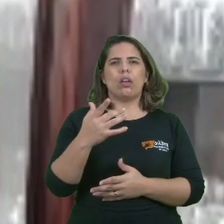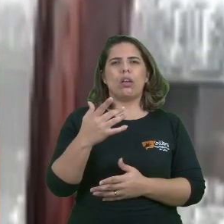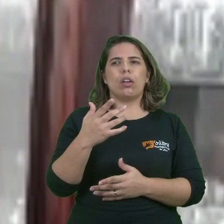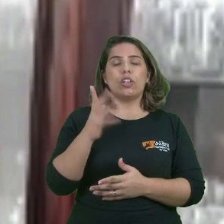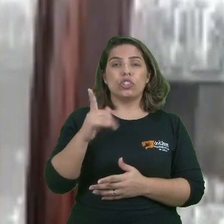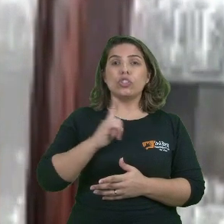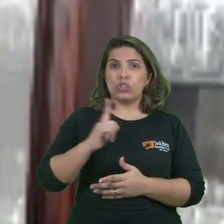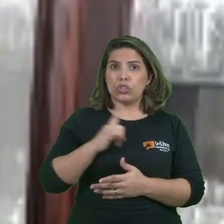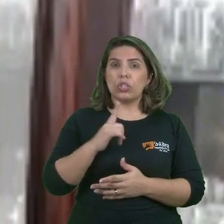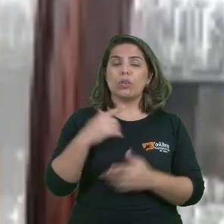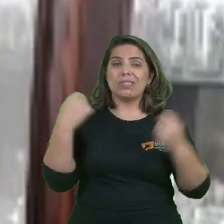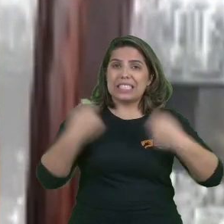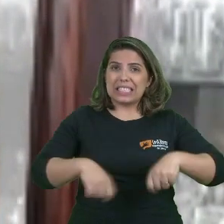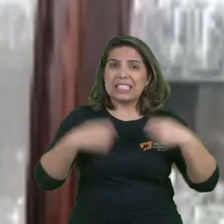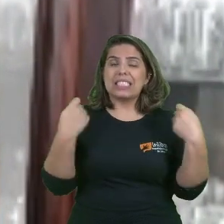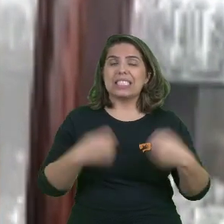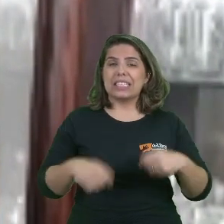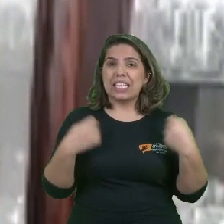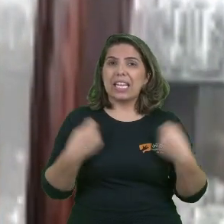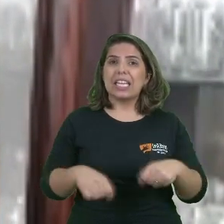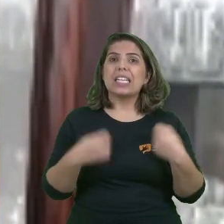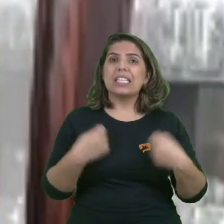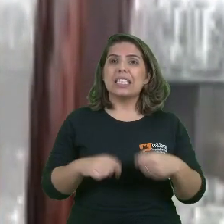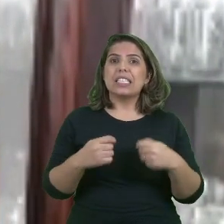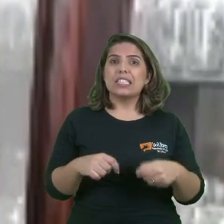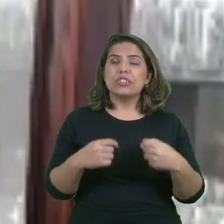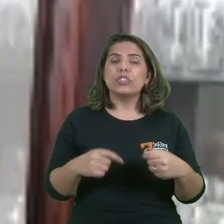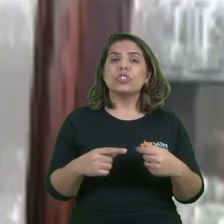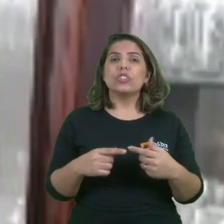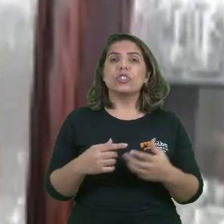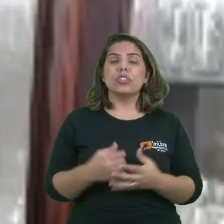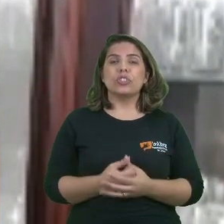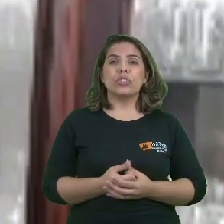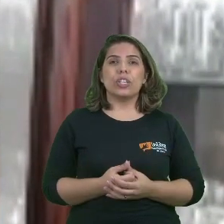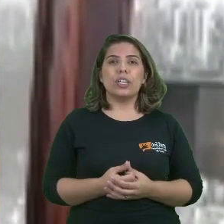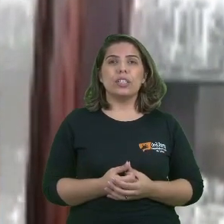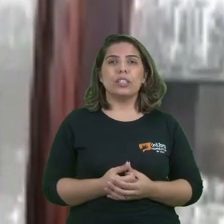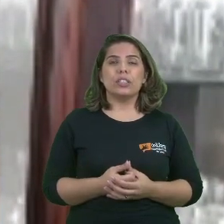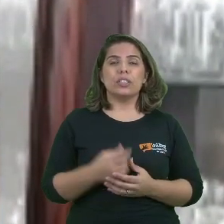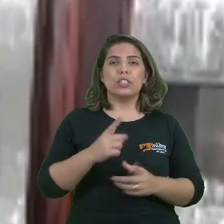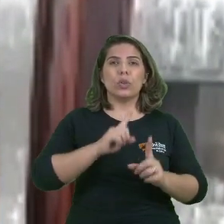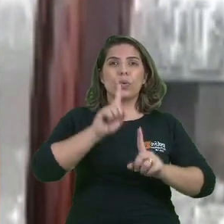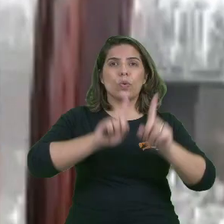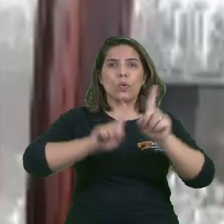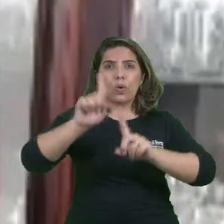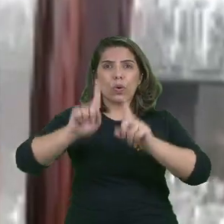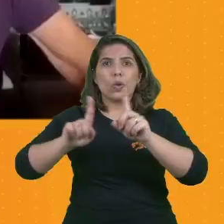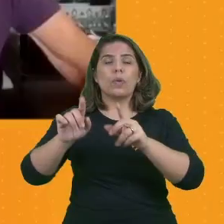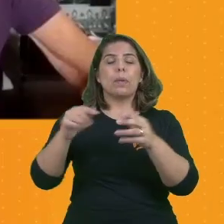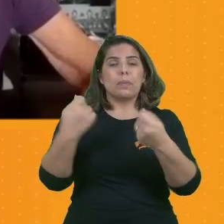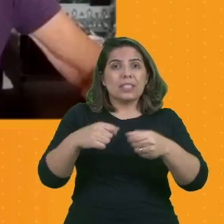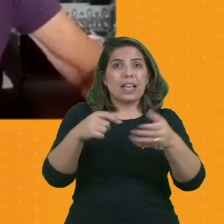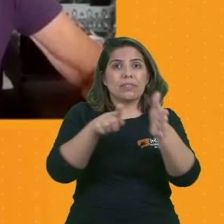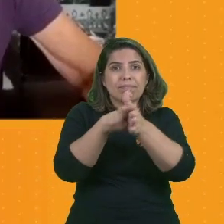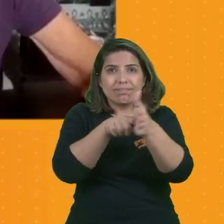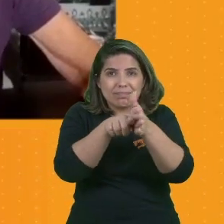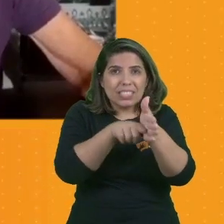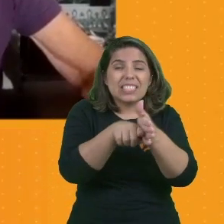havia uma grande necessidade em material bibliográfico a respeito dessa questão